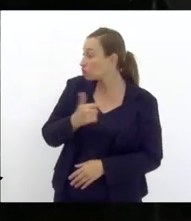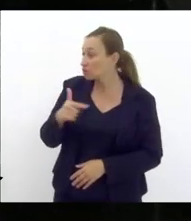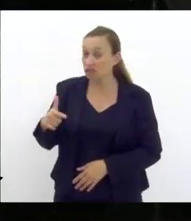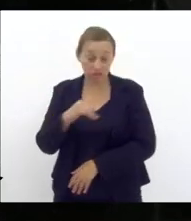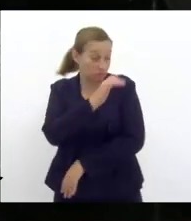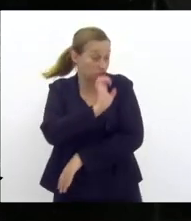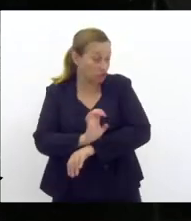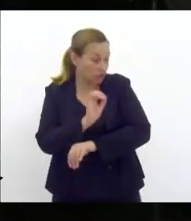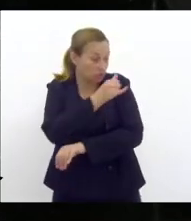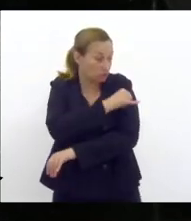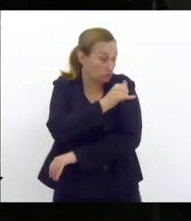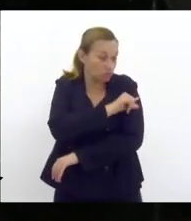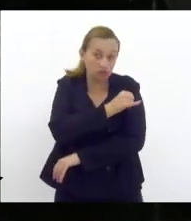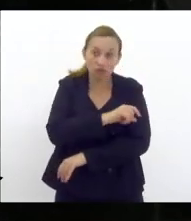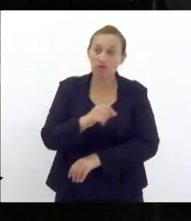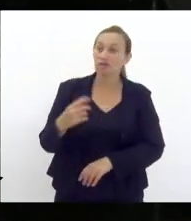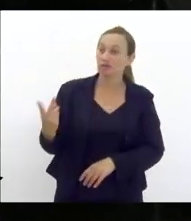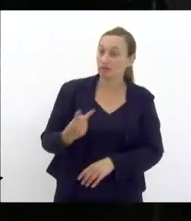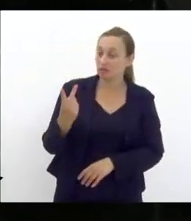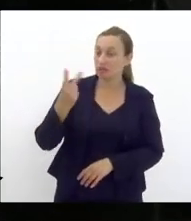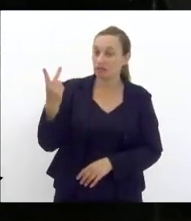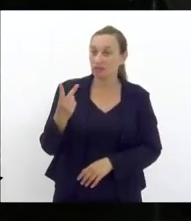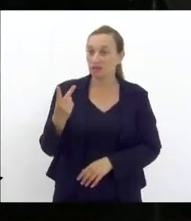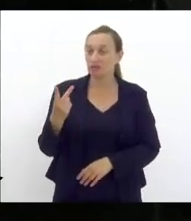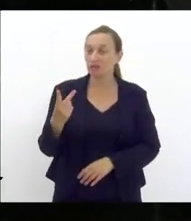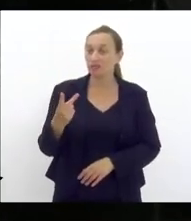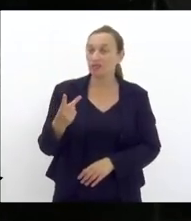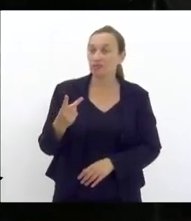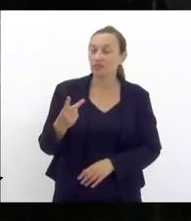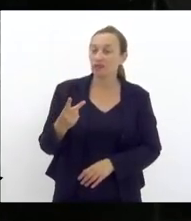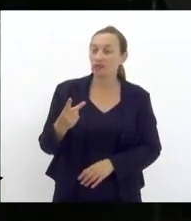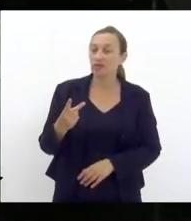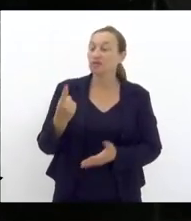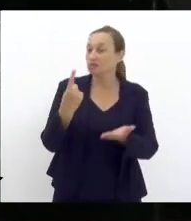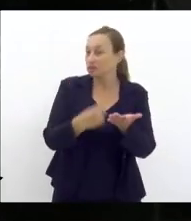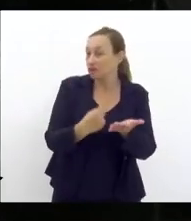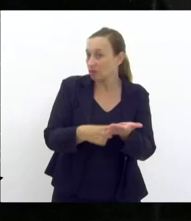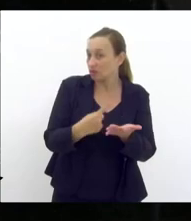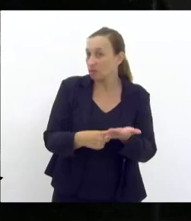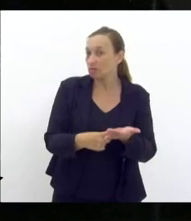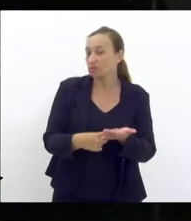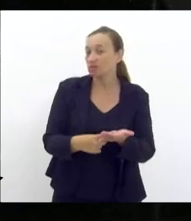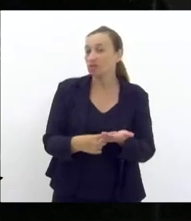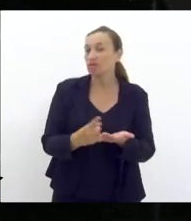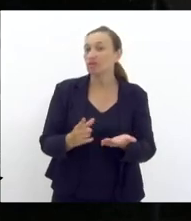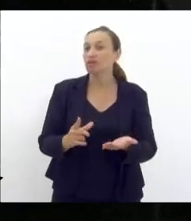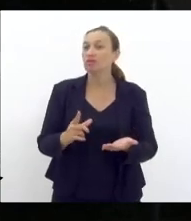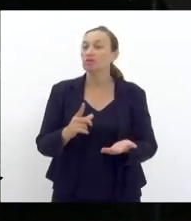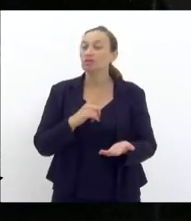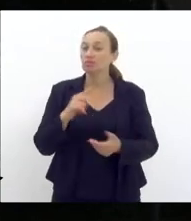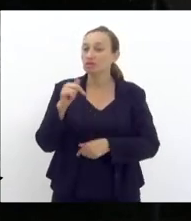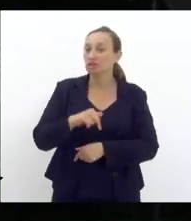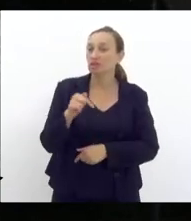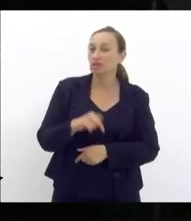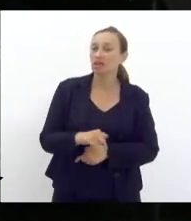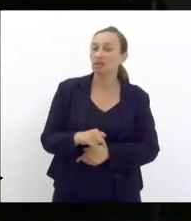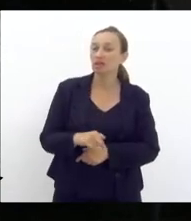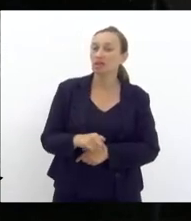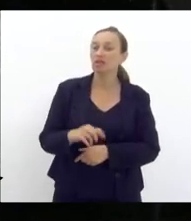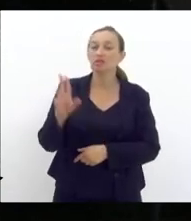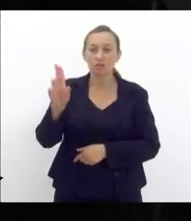do Rio de Janeiro será beneficiado pelos frutos destes acordos Afinal nós detemos aqui eh